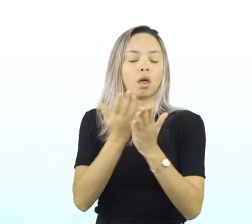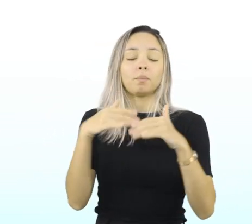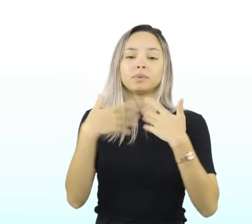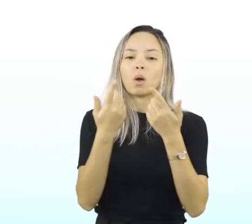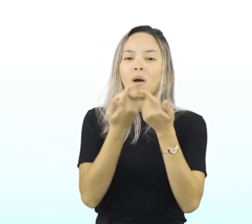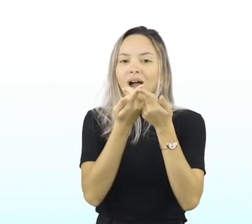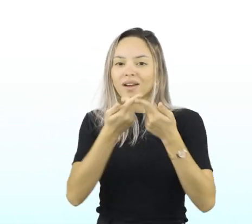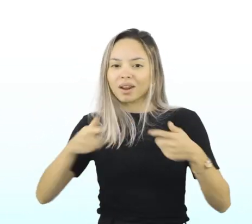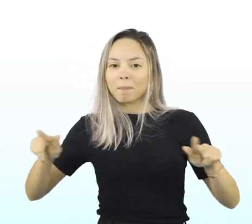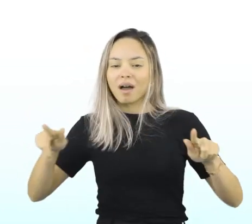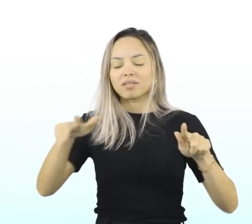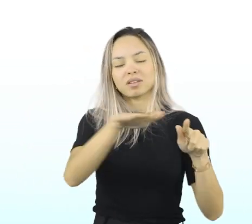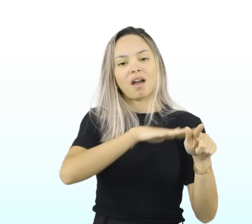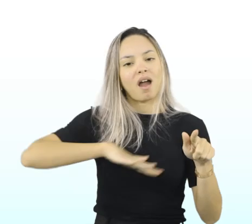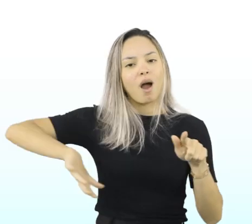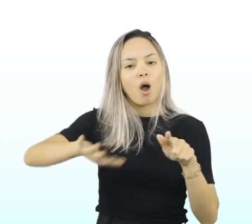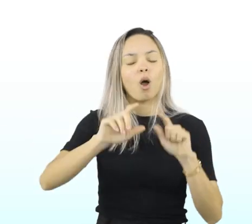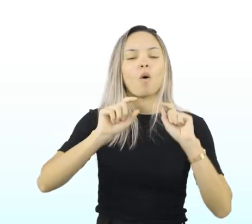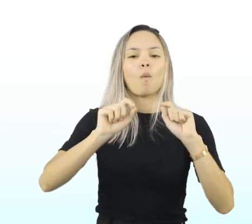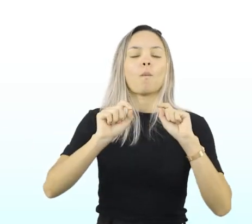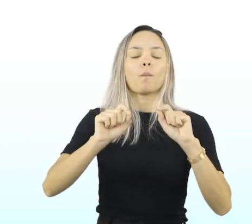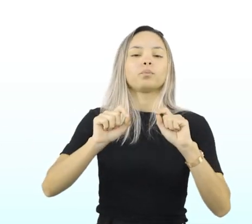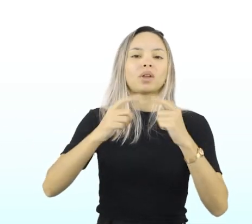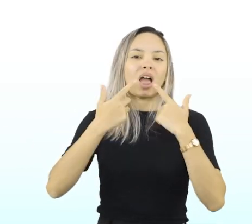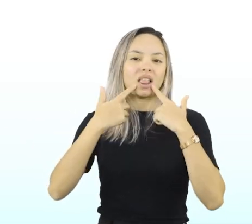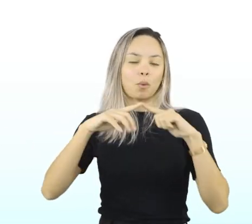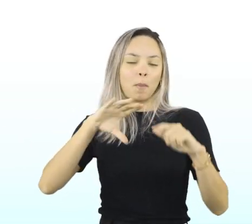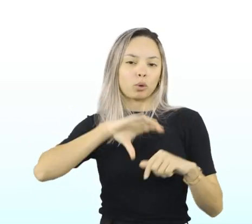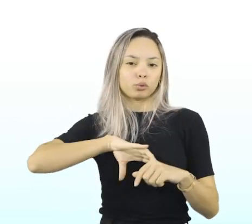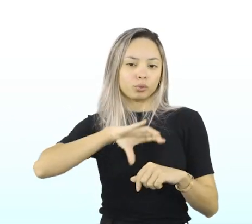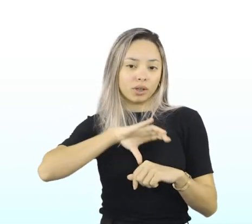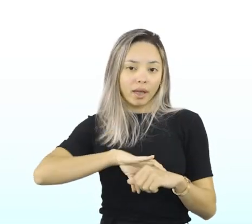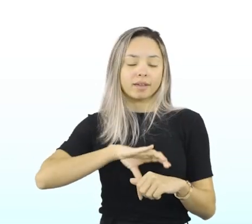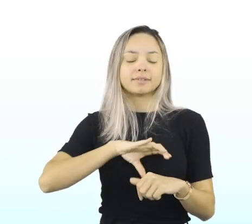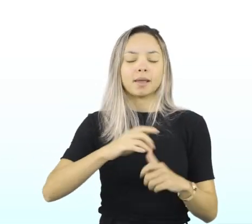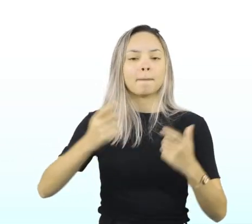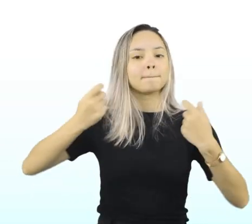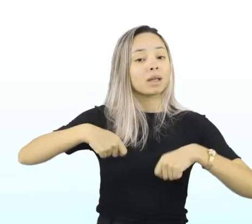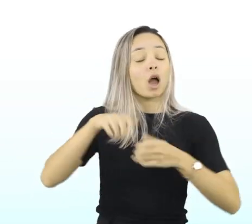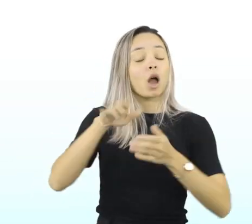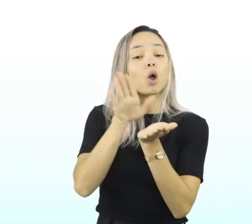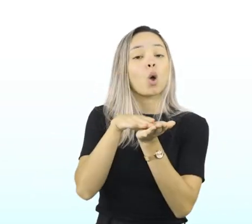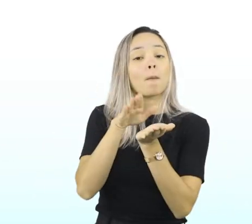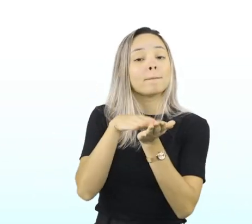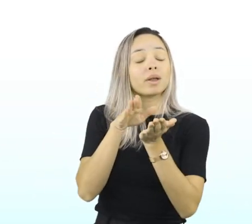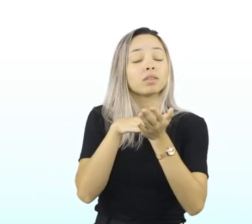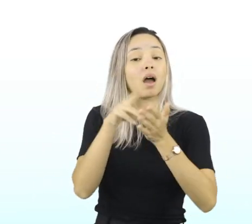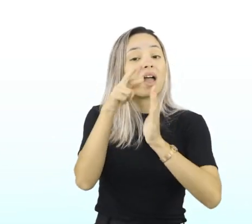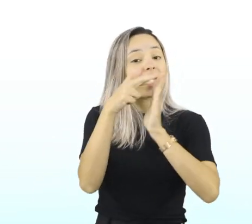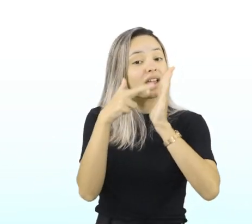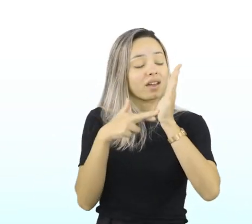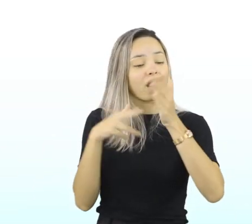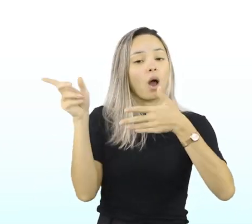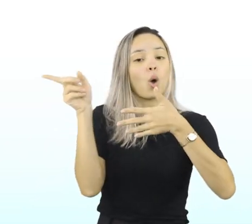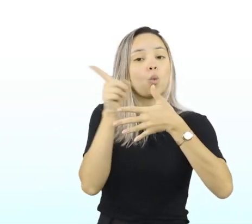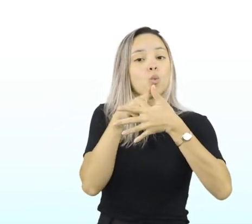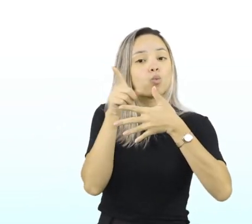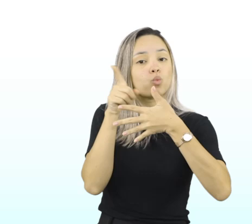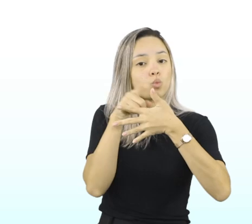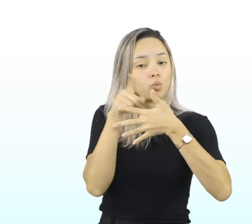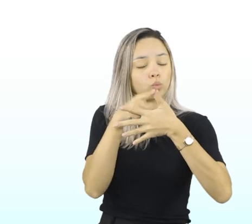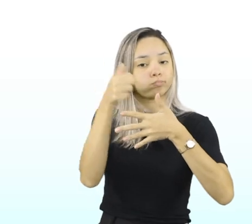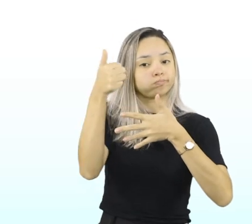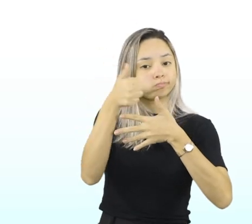a gramática prescritiva da norma na língua portuguesa, ela está exatamente, ela é cobrada na competência